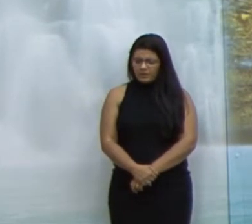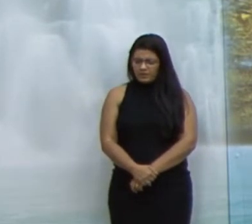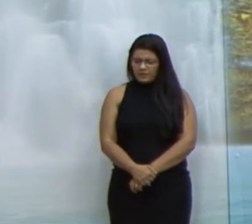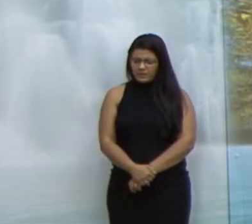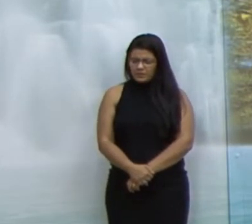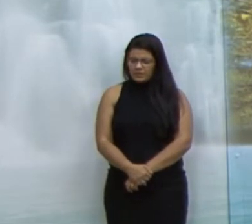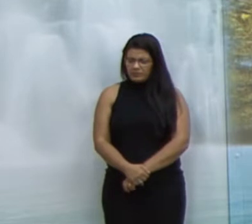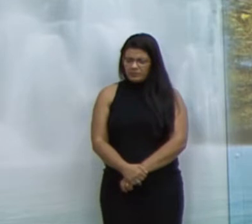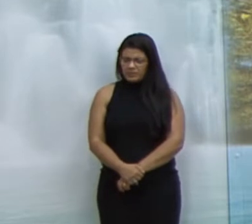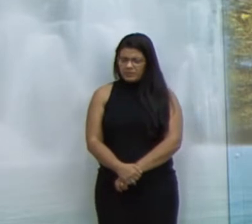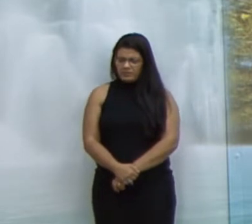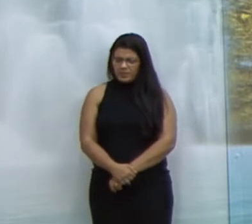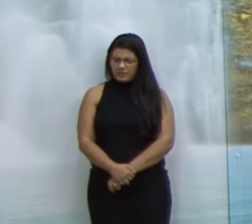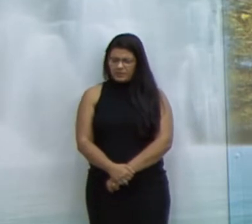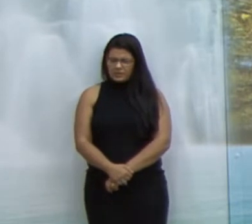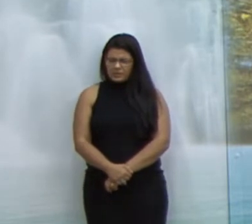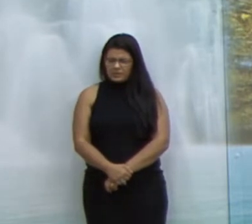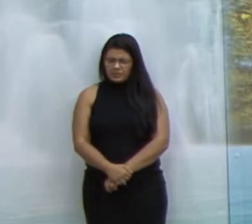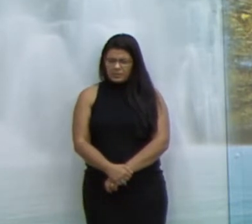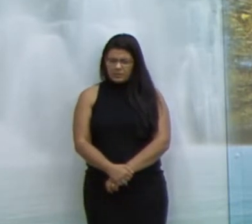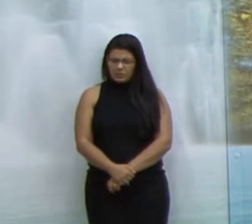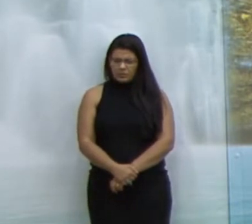Ele nos deu autoridade no seu nome.